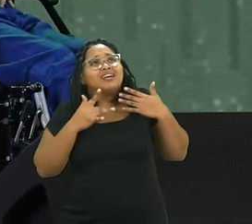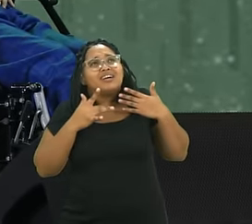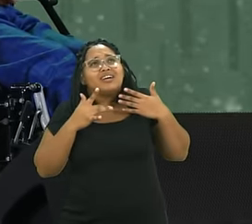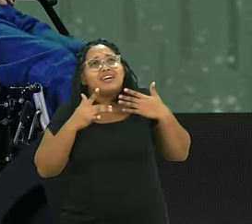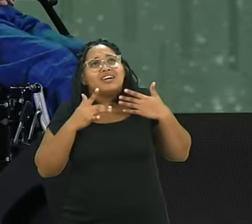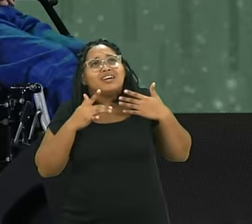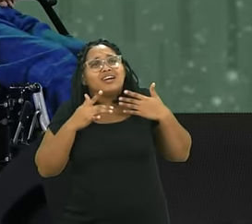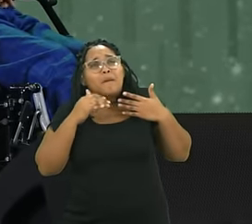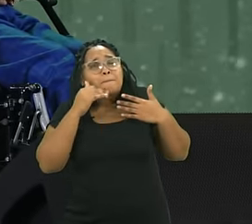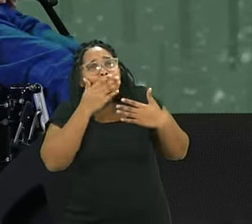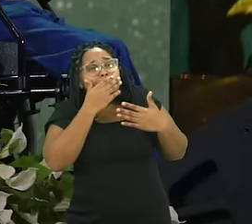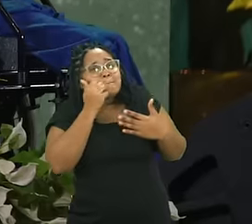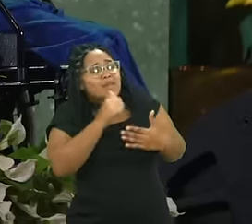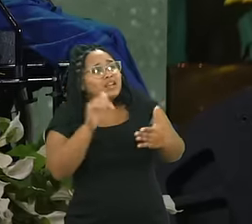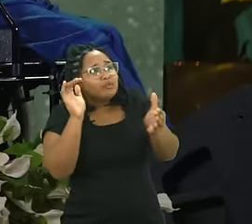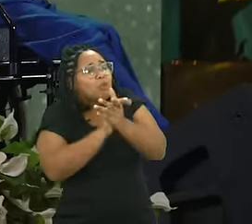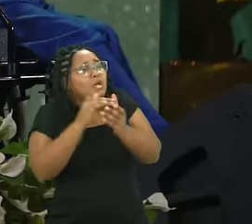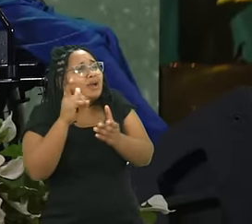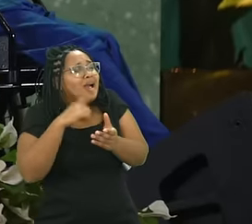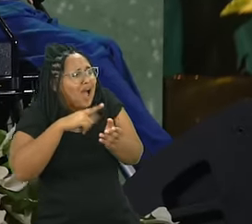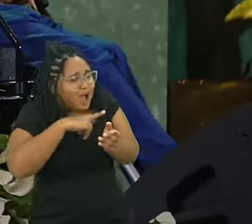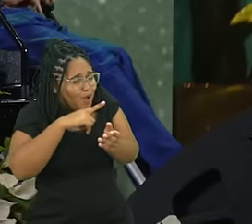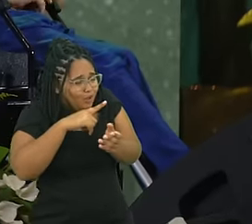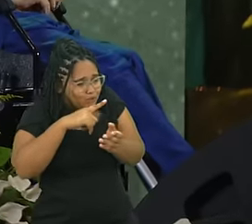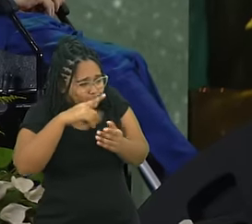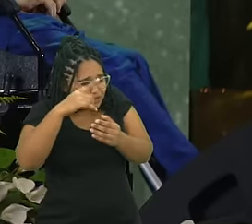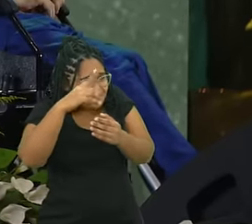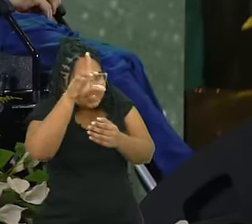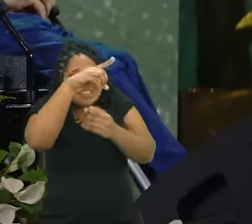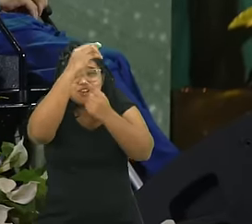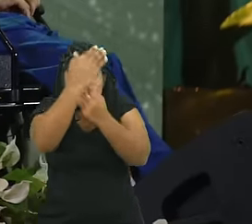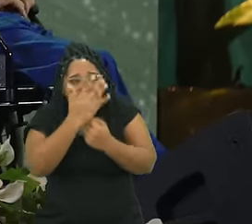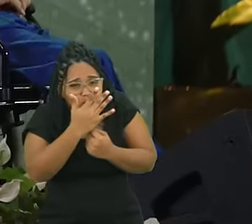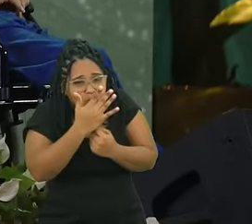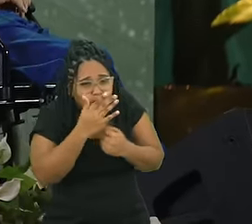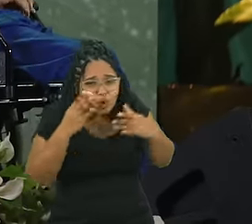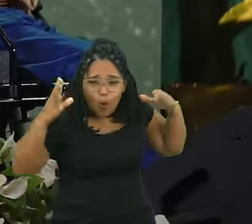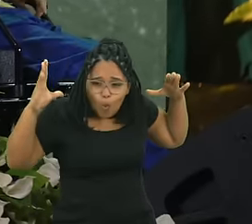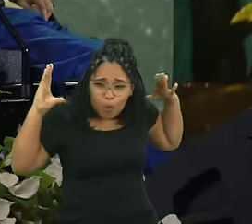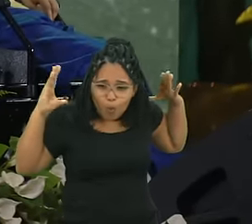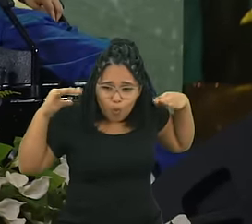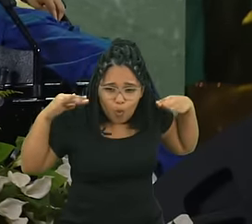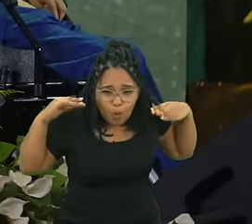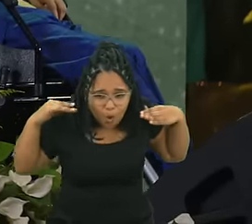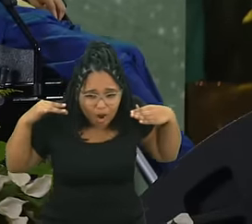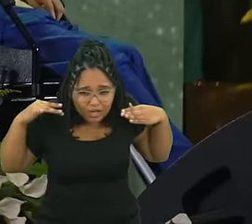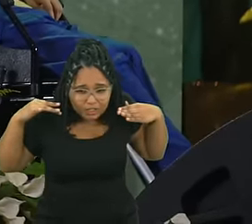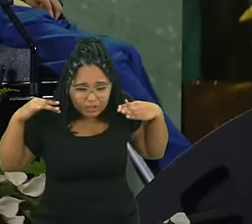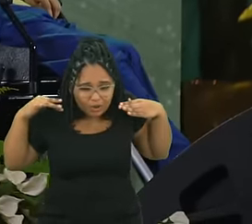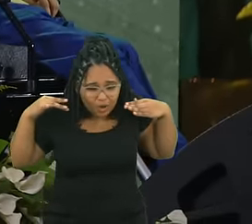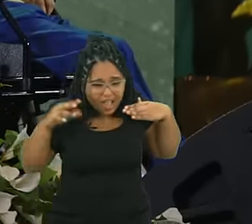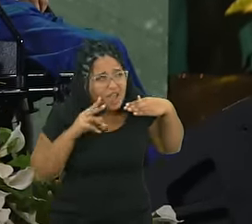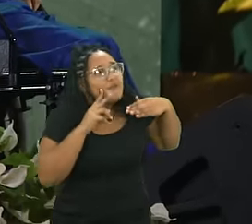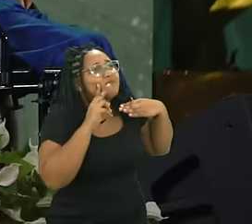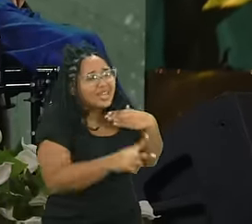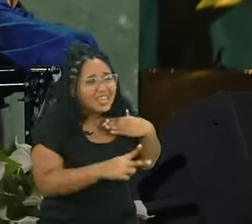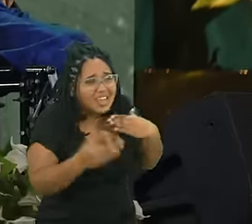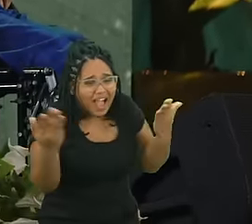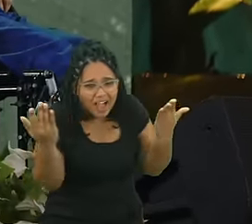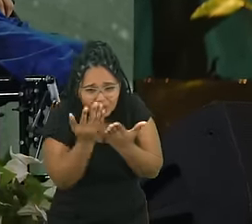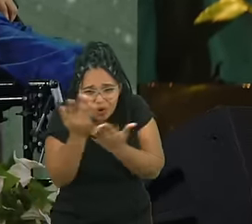visão. E aquele mesmo anjo que estava ordenando a outros anjos dentro do centro cirúrgico, ele está aqui dentro da UTI, porque eu vi ele passar por